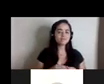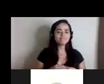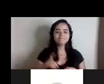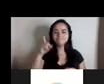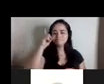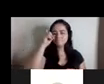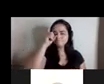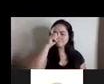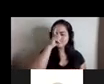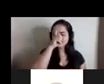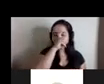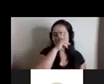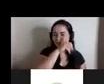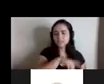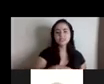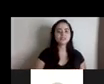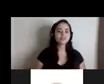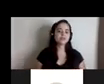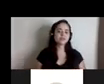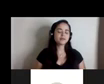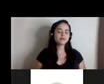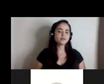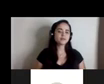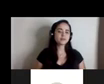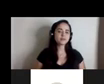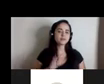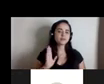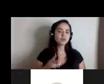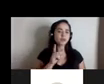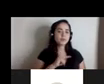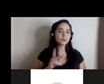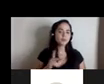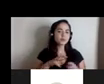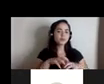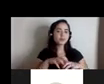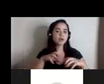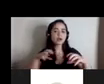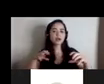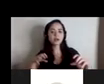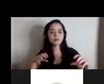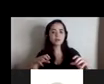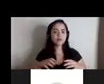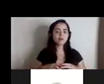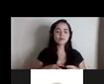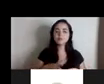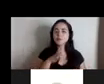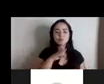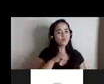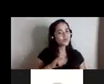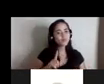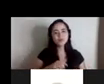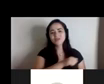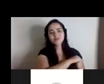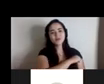desesperador até. Dou aula remota e eu não conheço os meus alunos, eu não